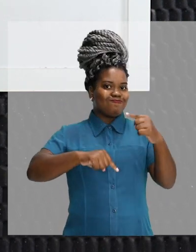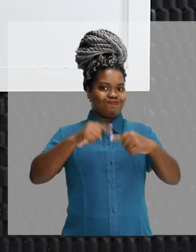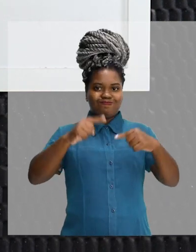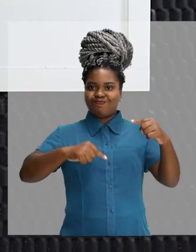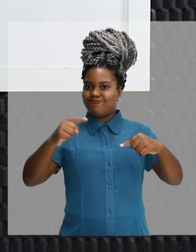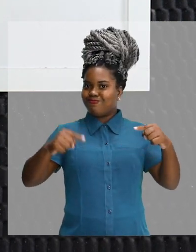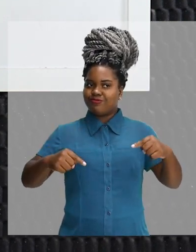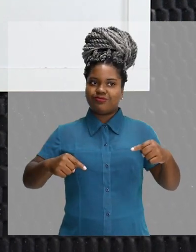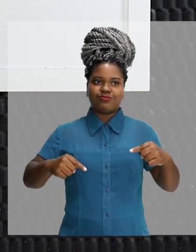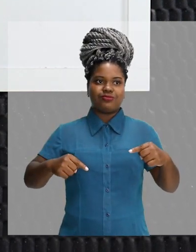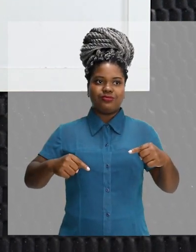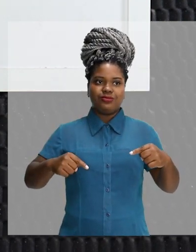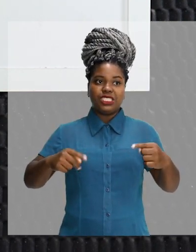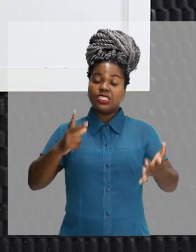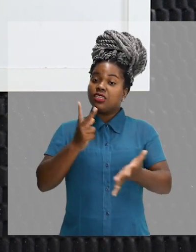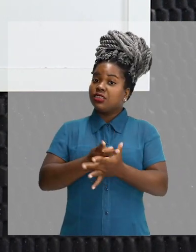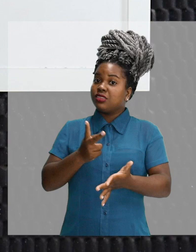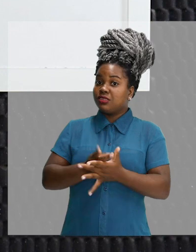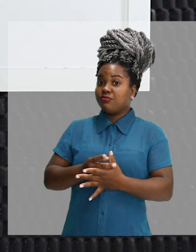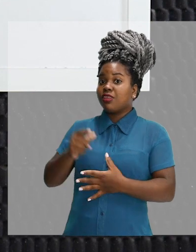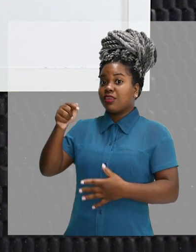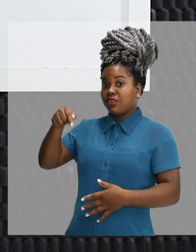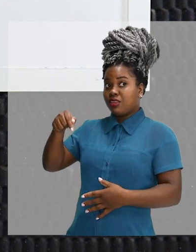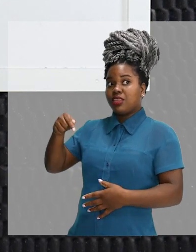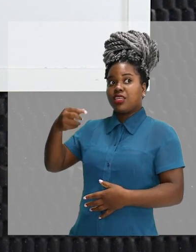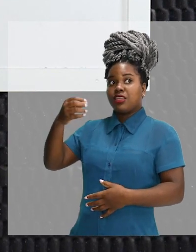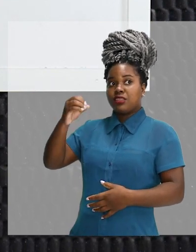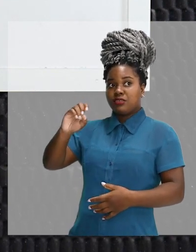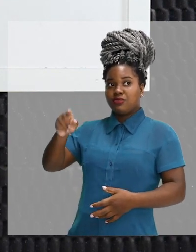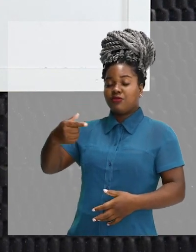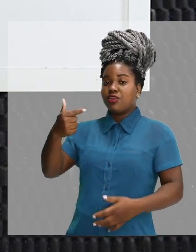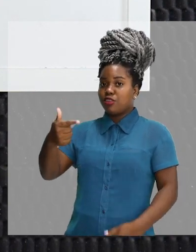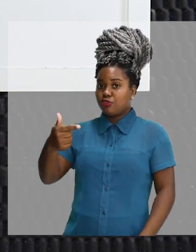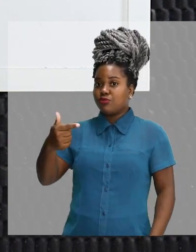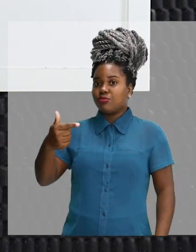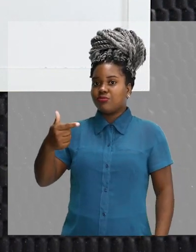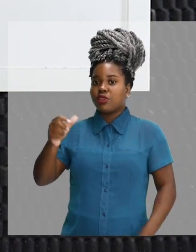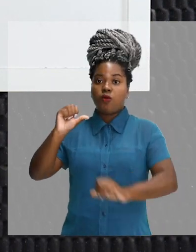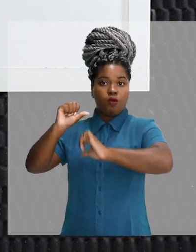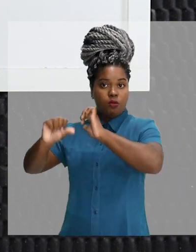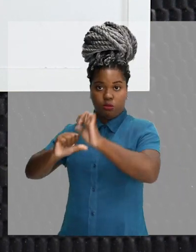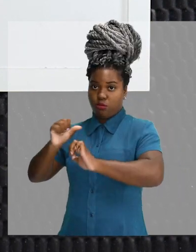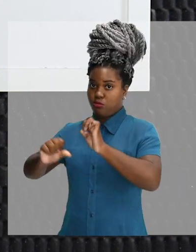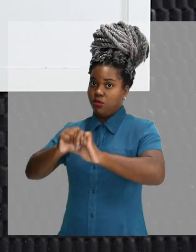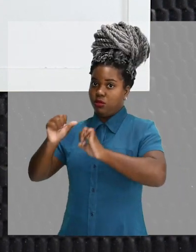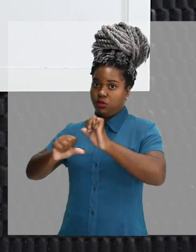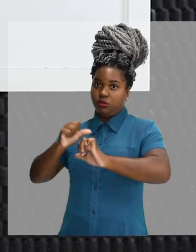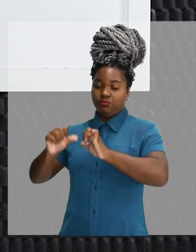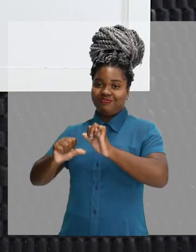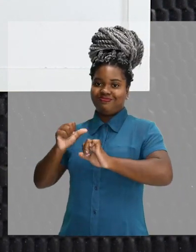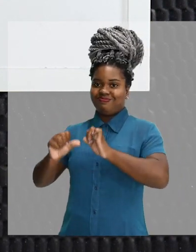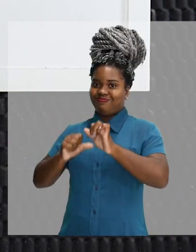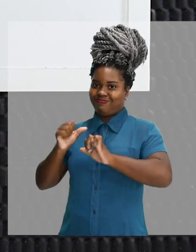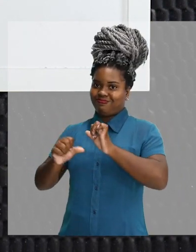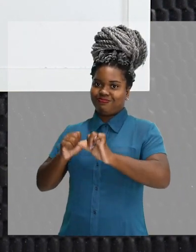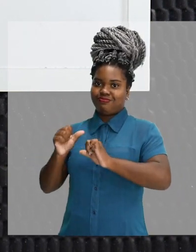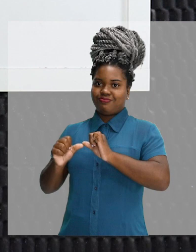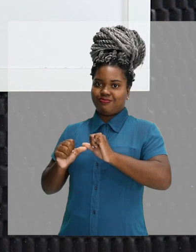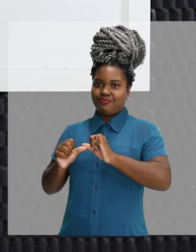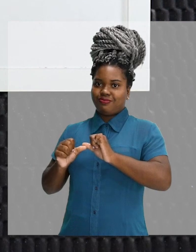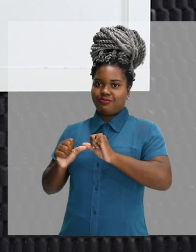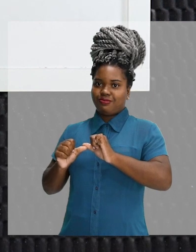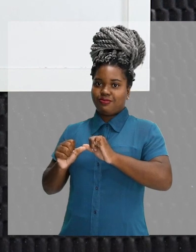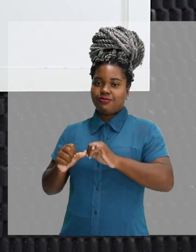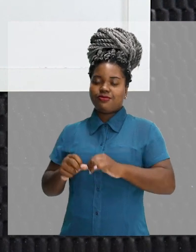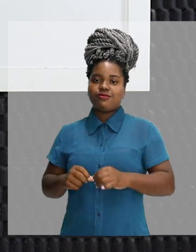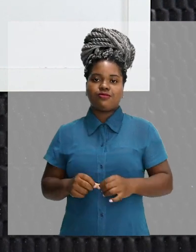será 0,2 kg/metro por segundo. Isso não muda, independente se esteja na posição 1, 3,